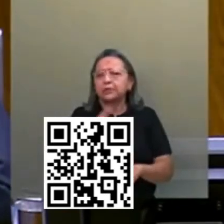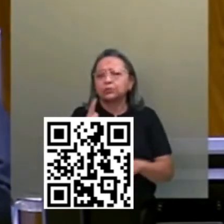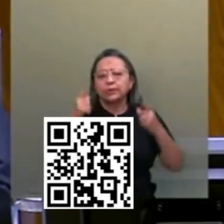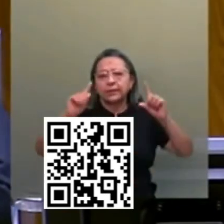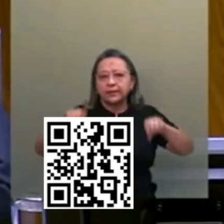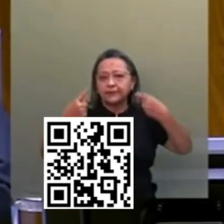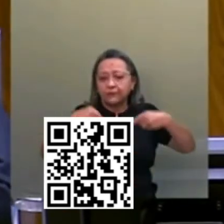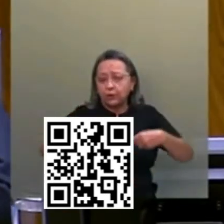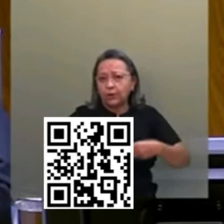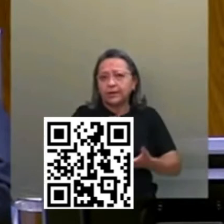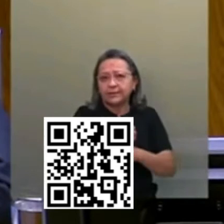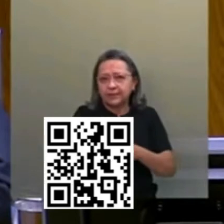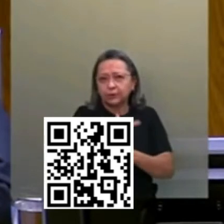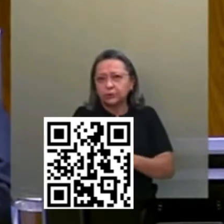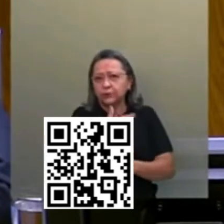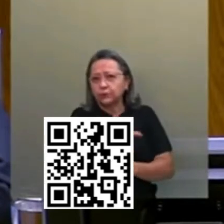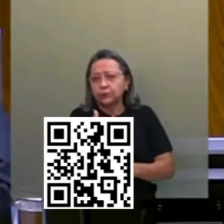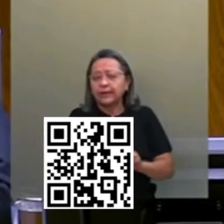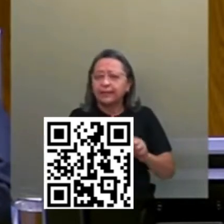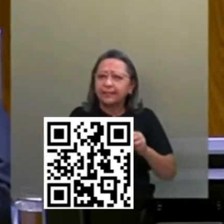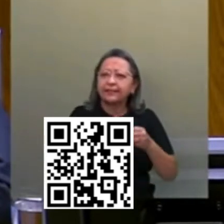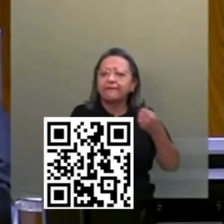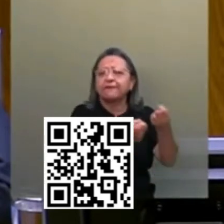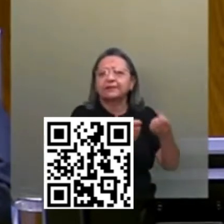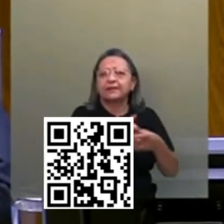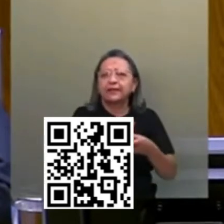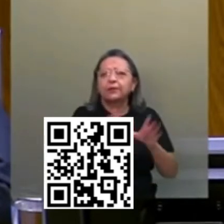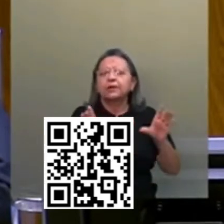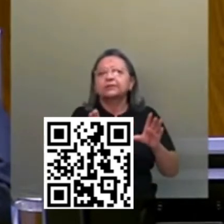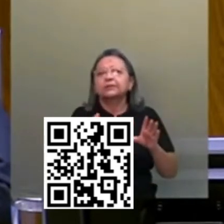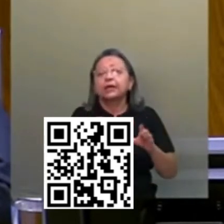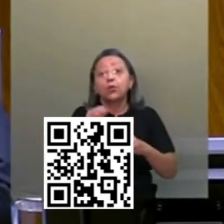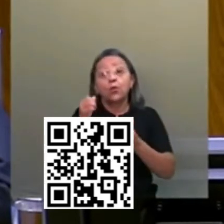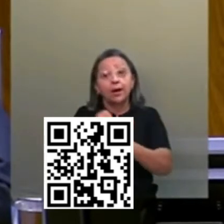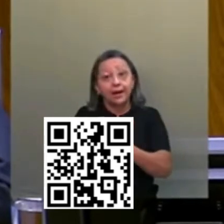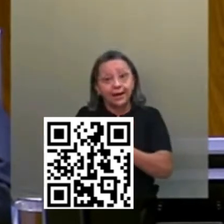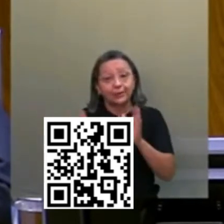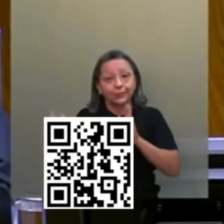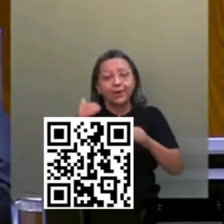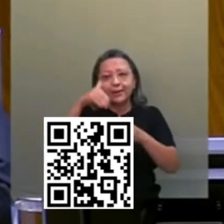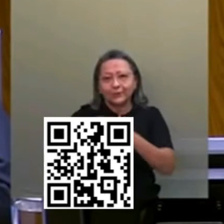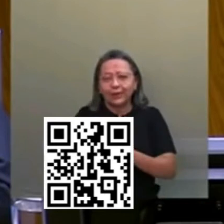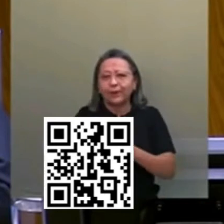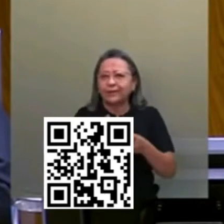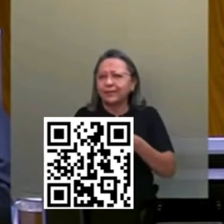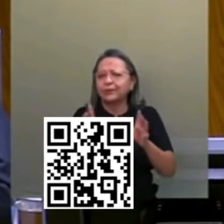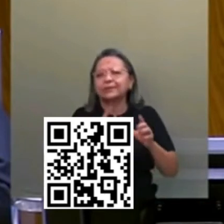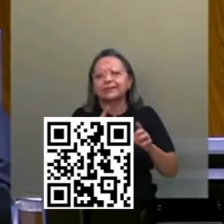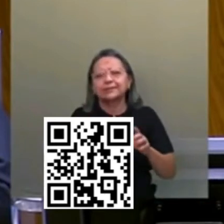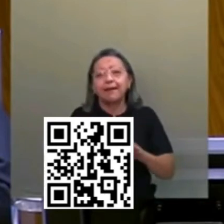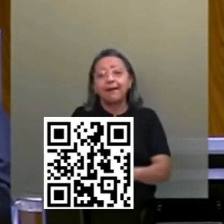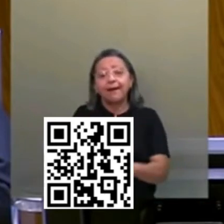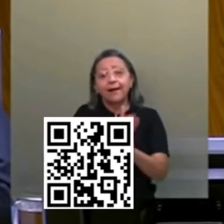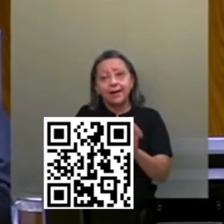no ano que se inicia: a defesa da democracia em um ano eleitoral. A democracia há de ser,